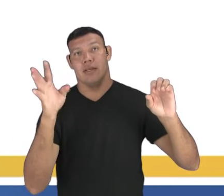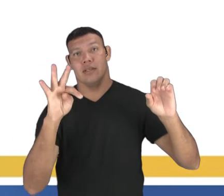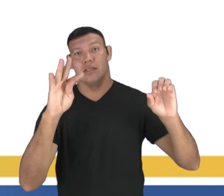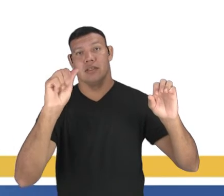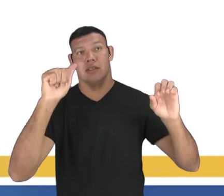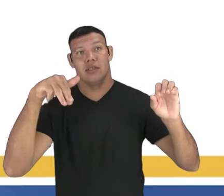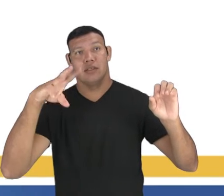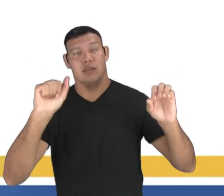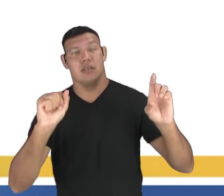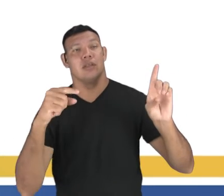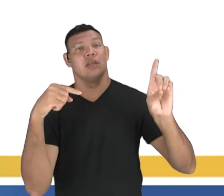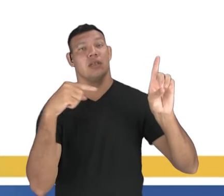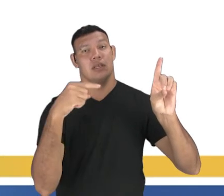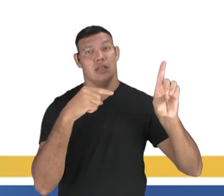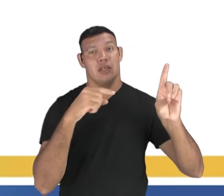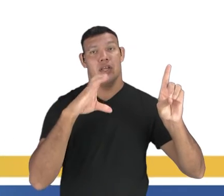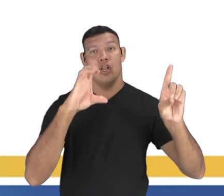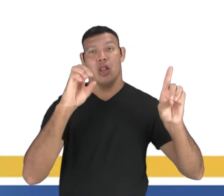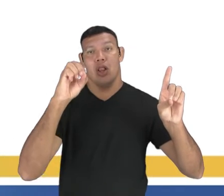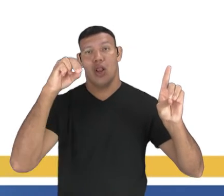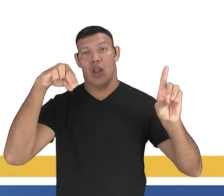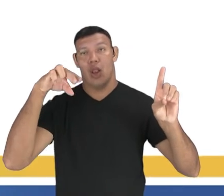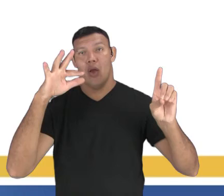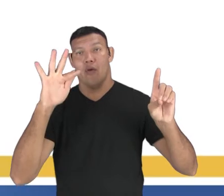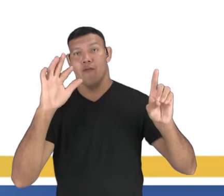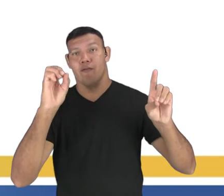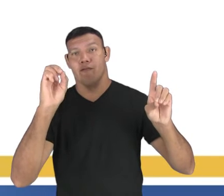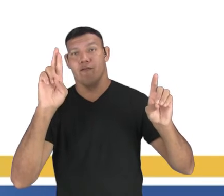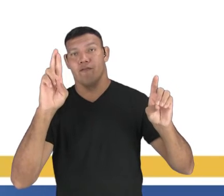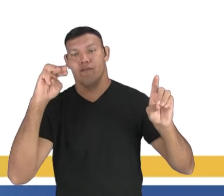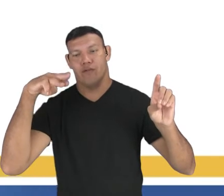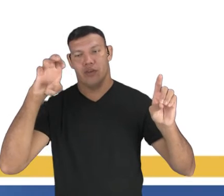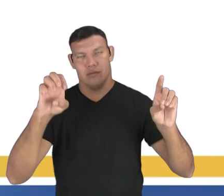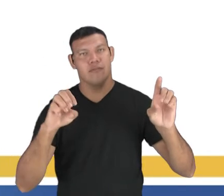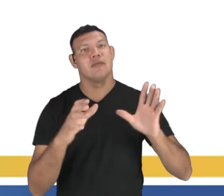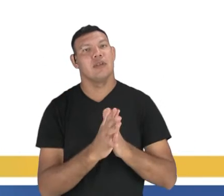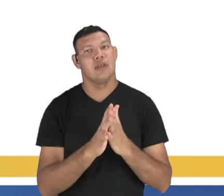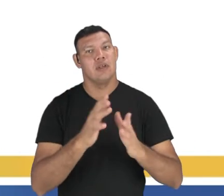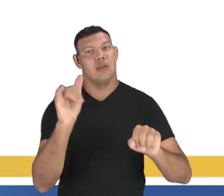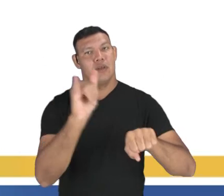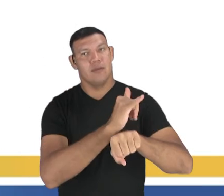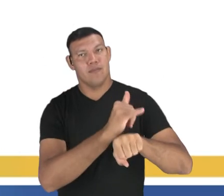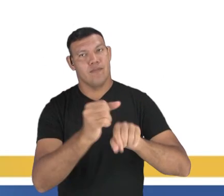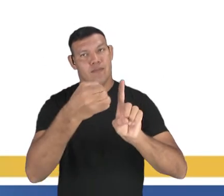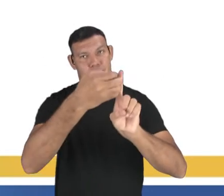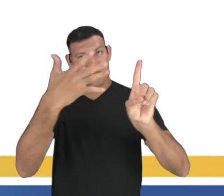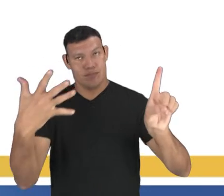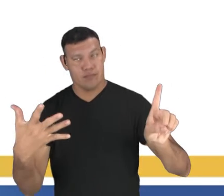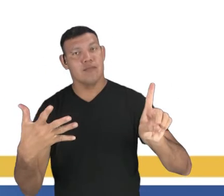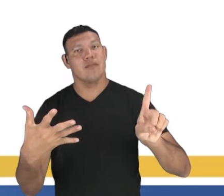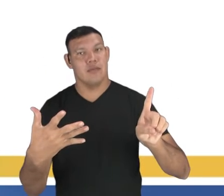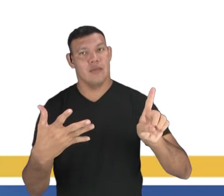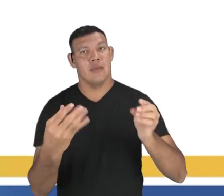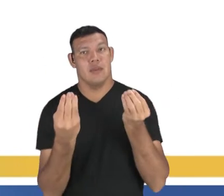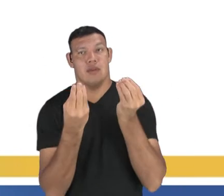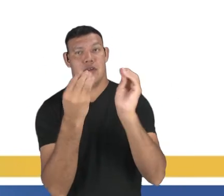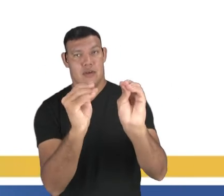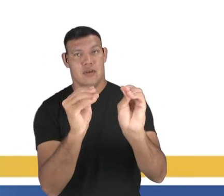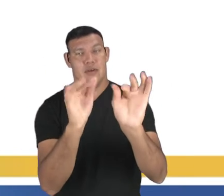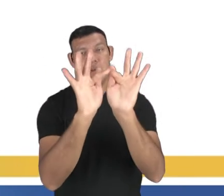E a letra D, conforme, ok? Então, esses são os operadores argumentativos presentes